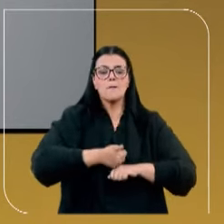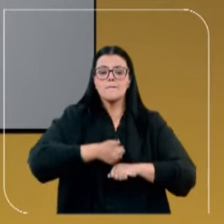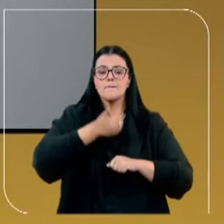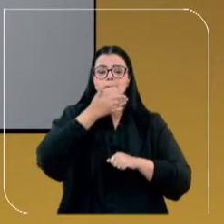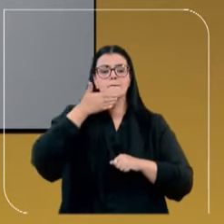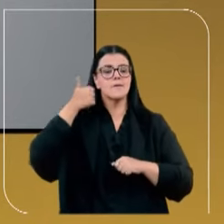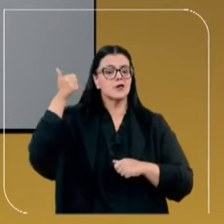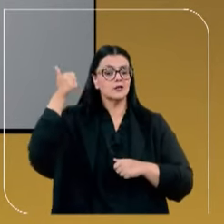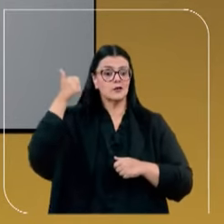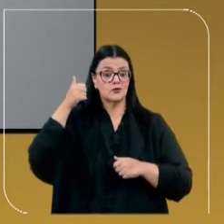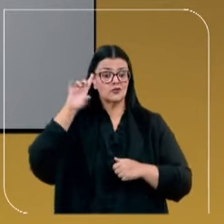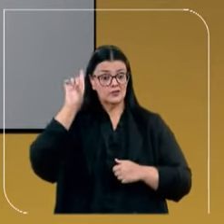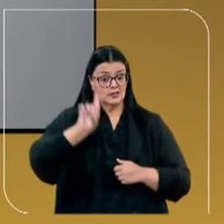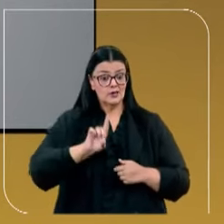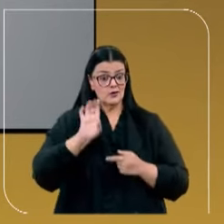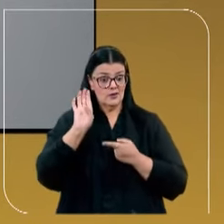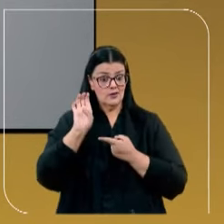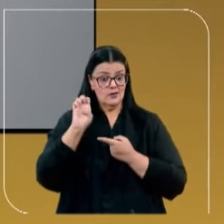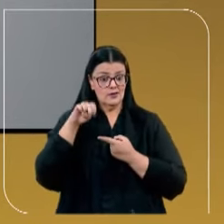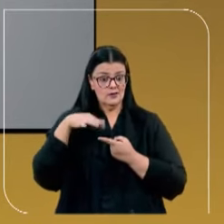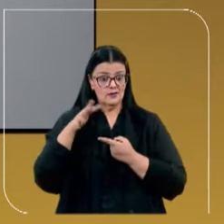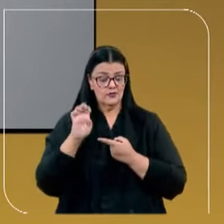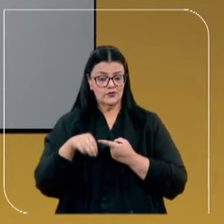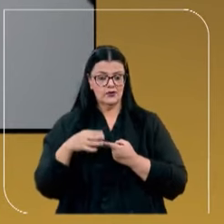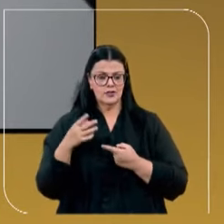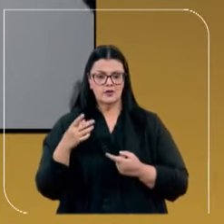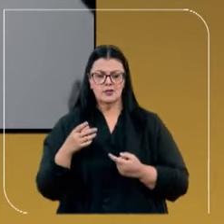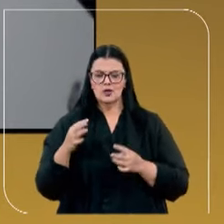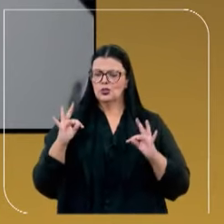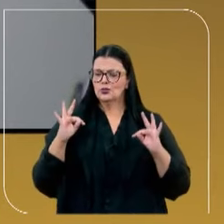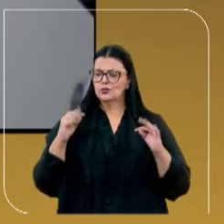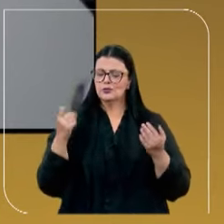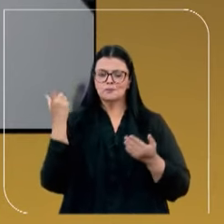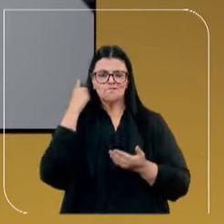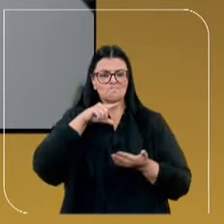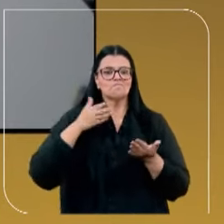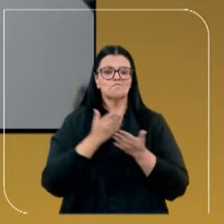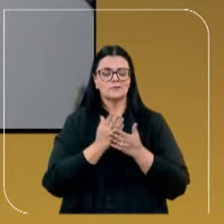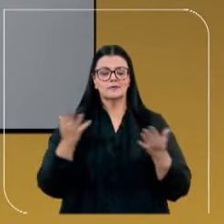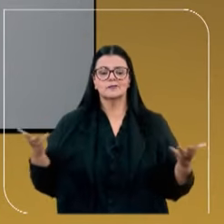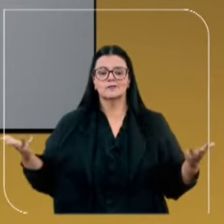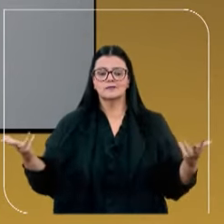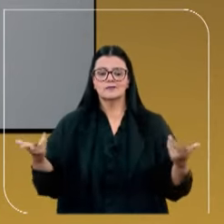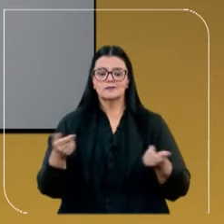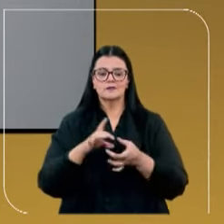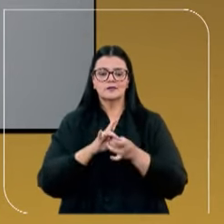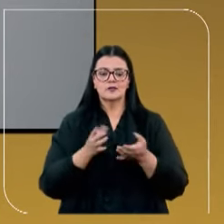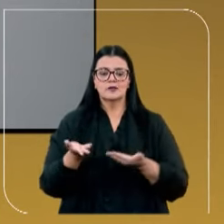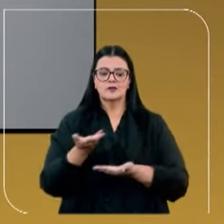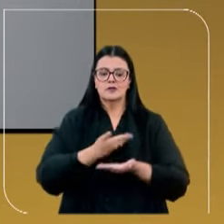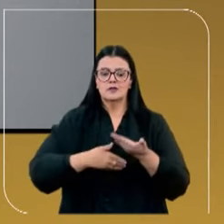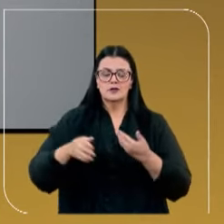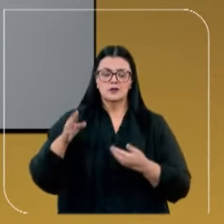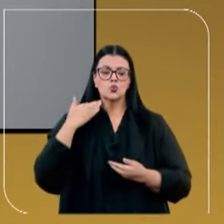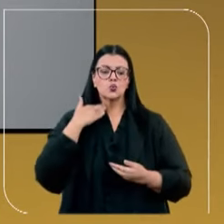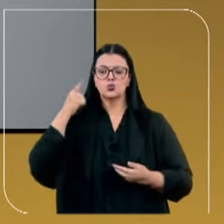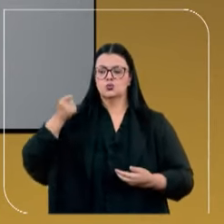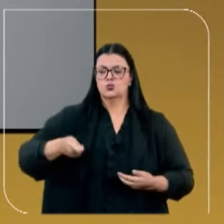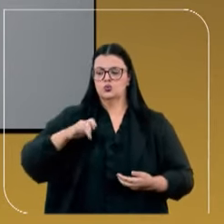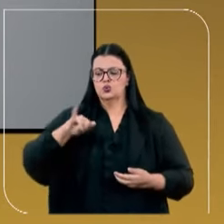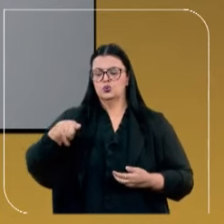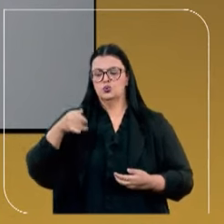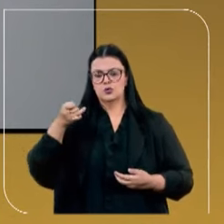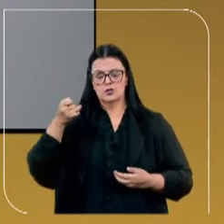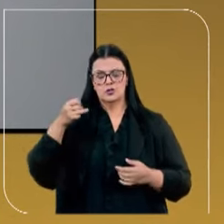bom diretor da Infam, lucramos todos nós, juízas e juízes brasileiros, mas